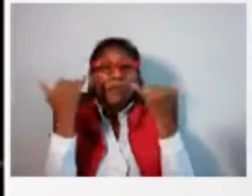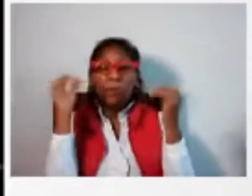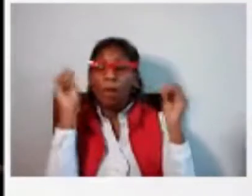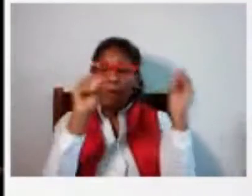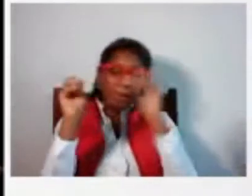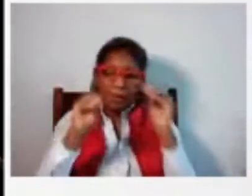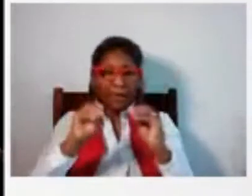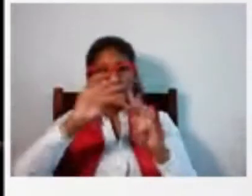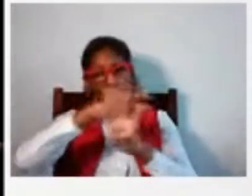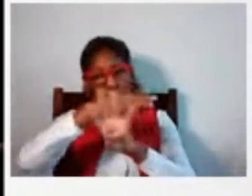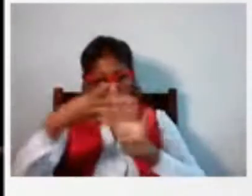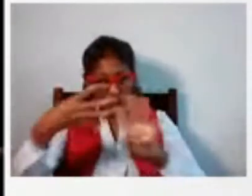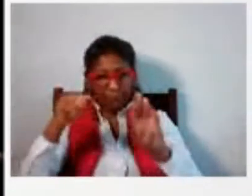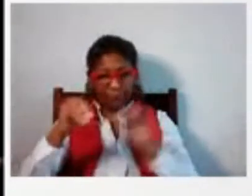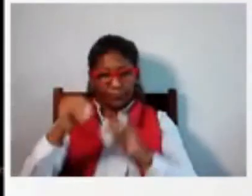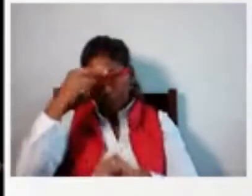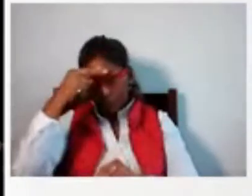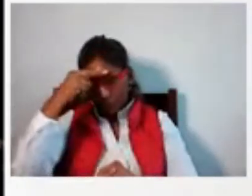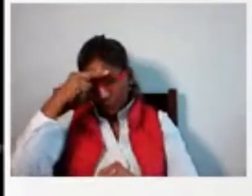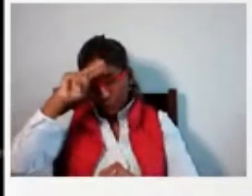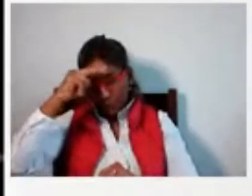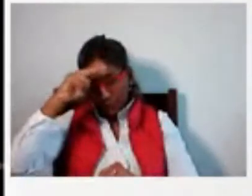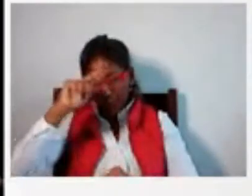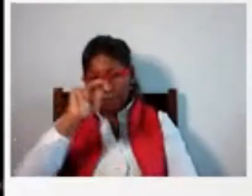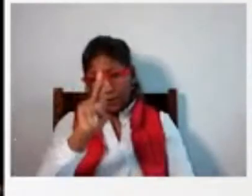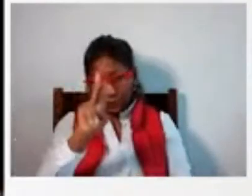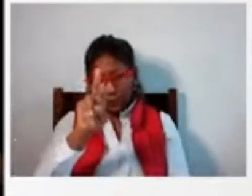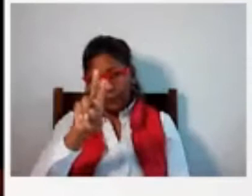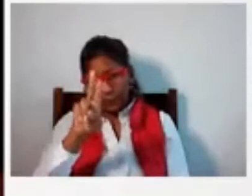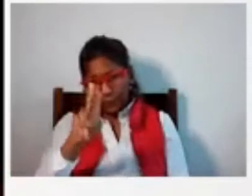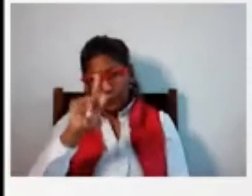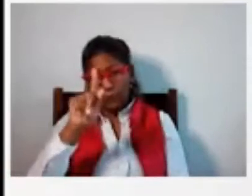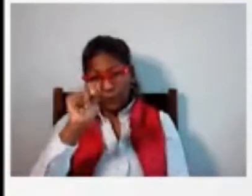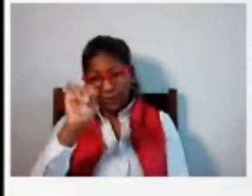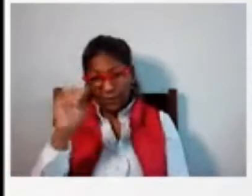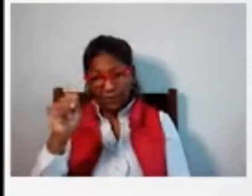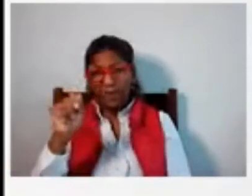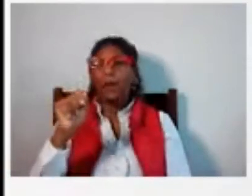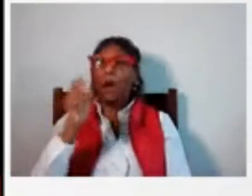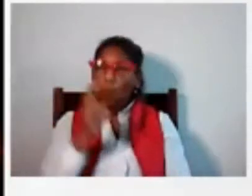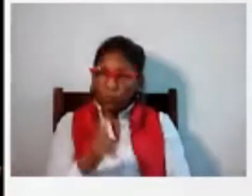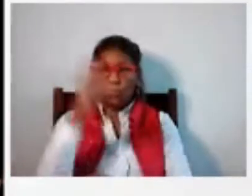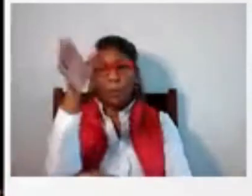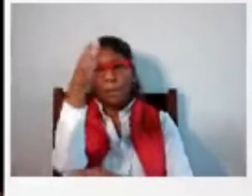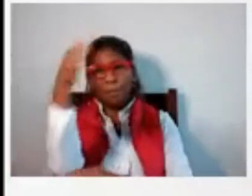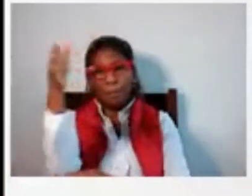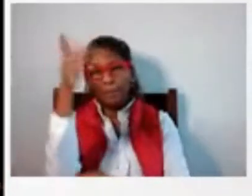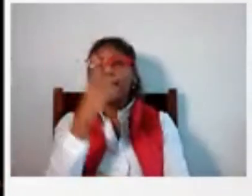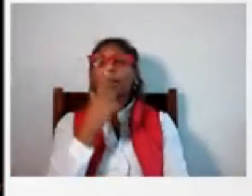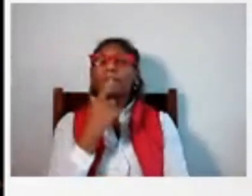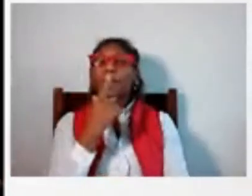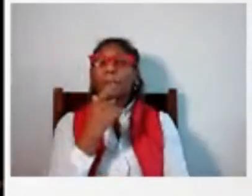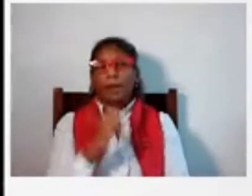de Uruguaiana, de novos leitos, não saia da bandeira vermelha. Portanto, não há